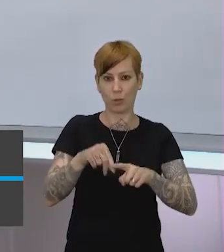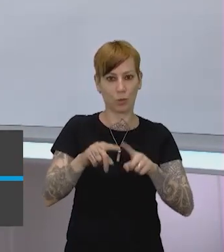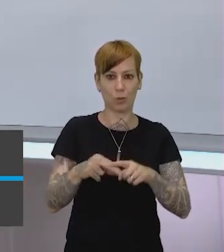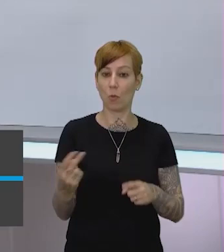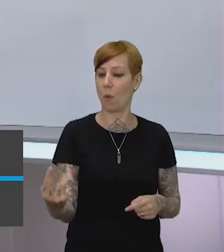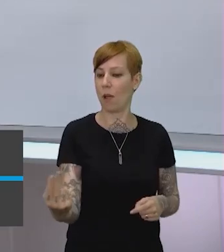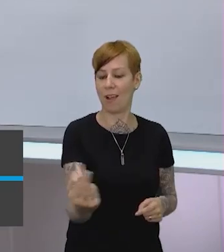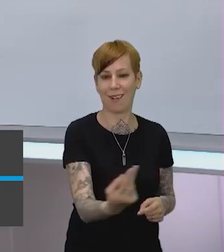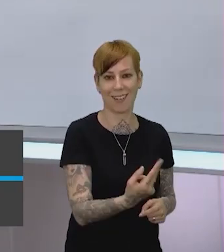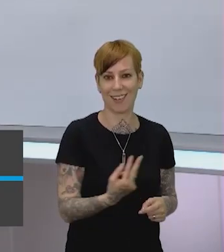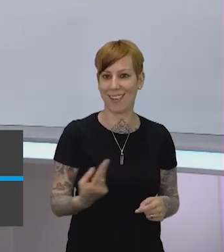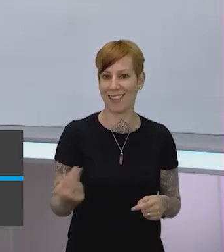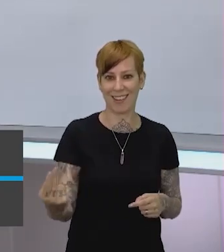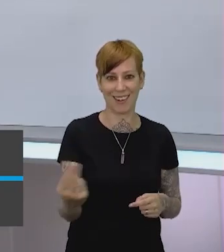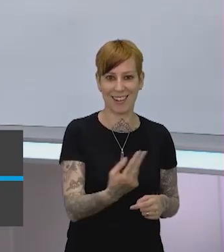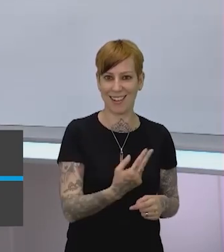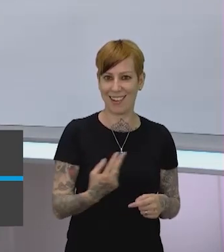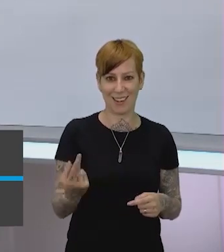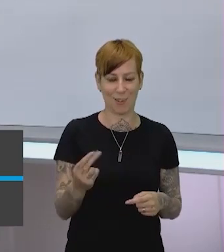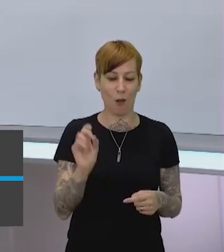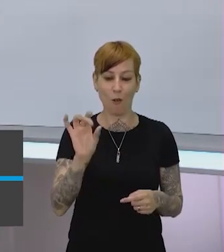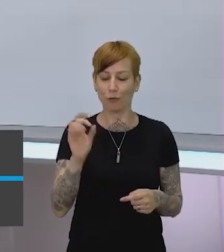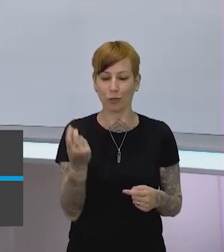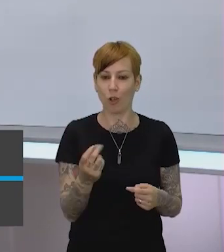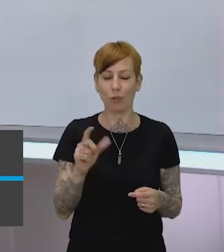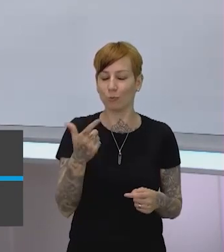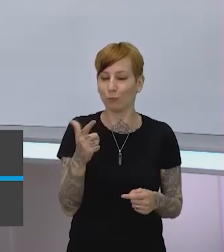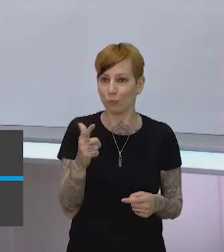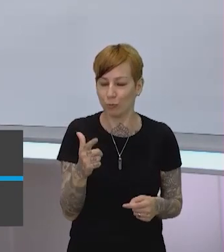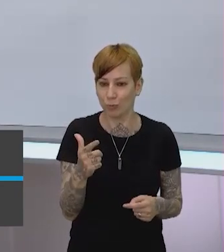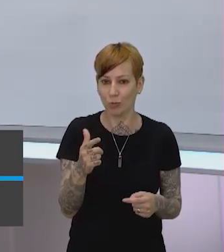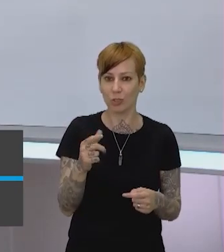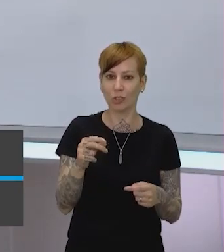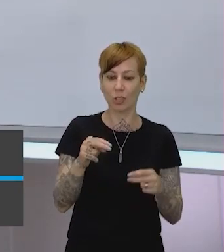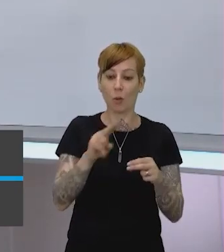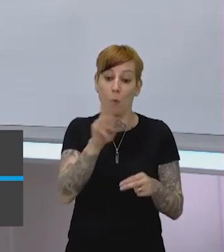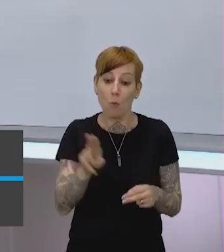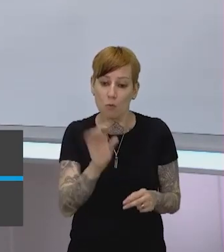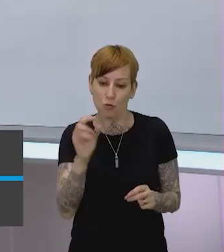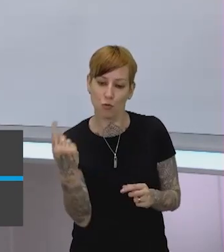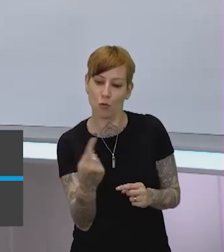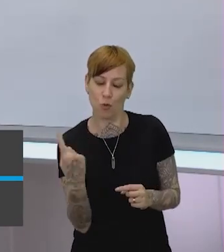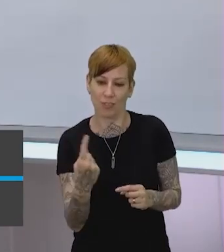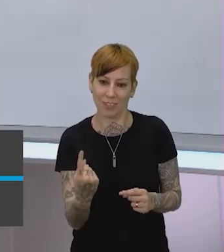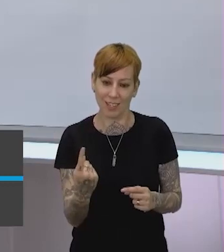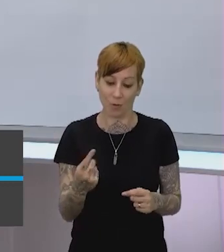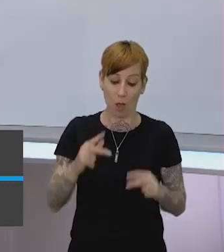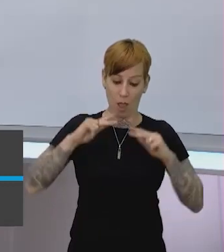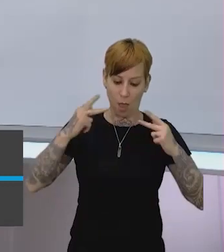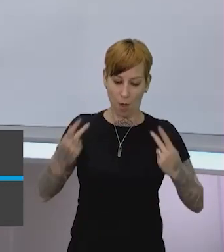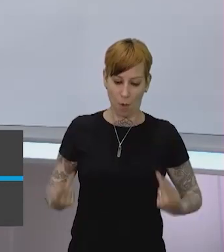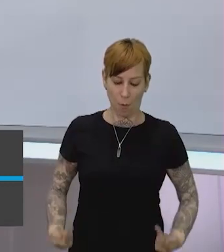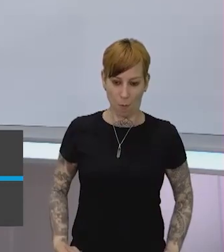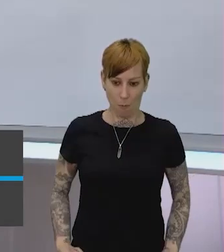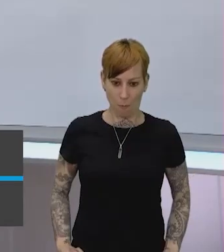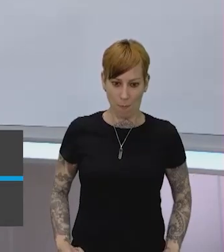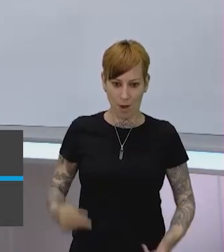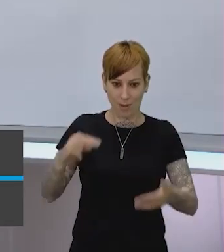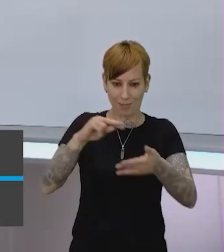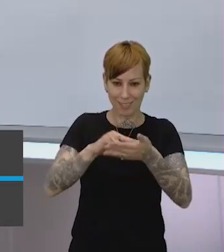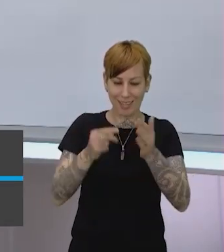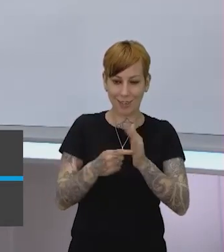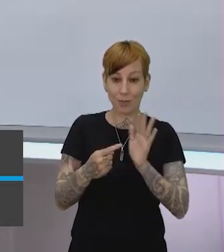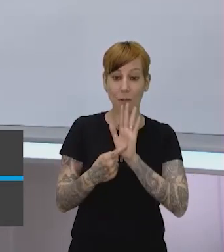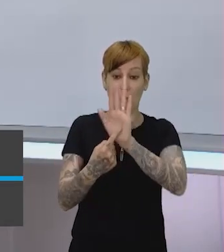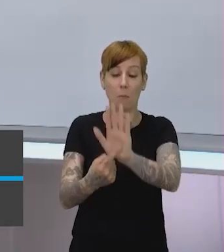uma função por si só. Quem dá essa função é o ser humano, né? São as relações humanas.